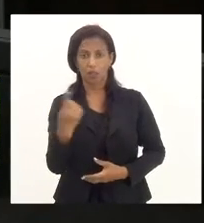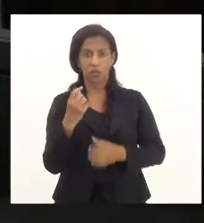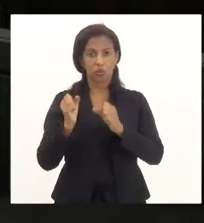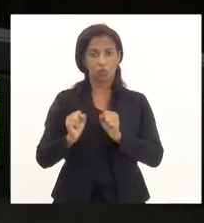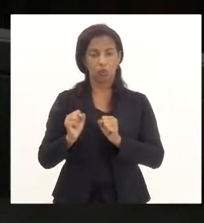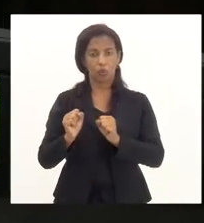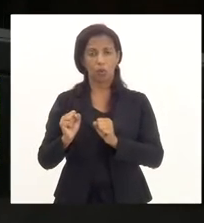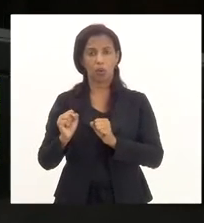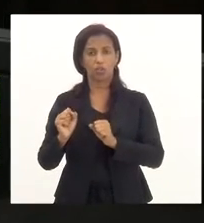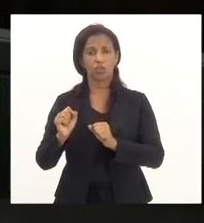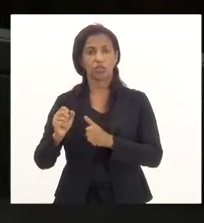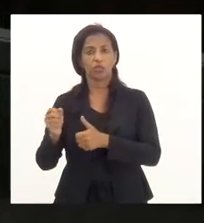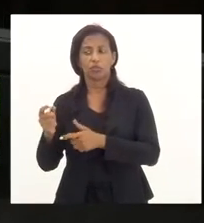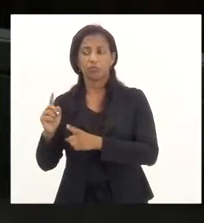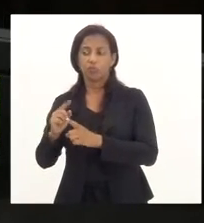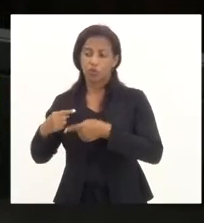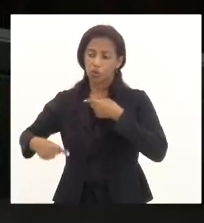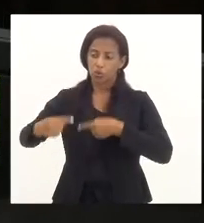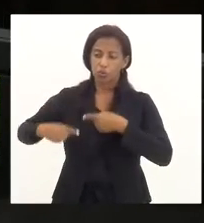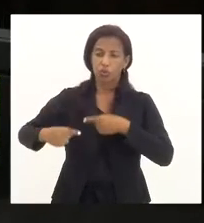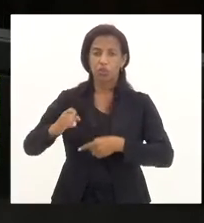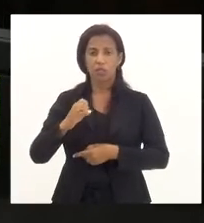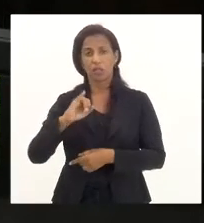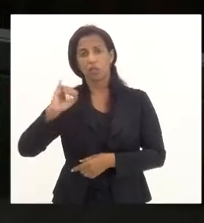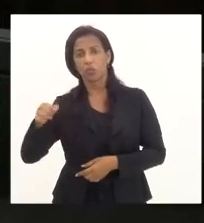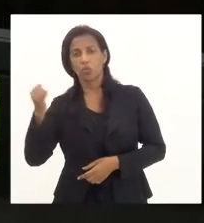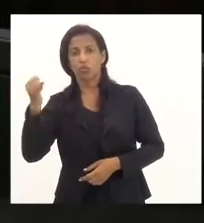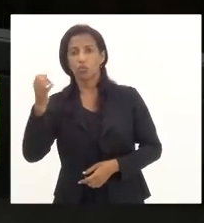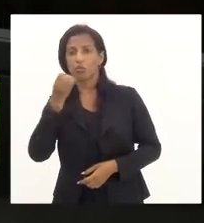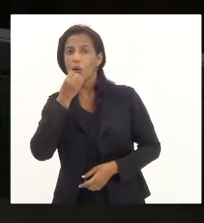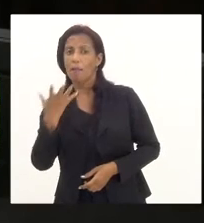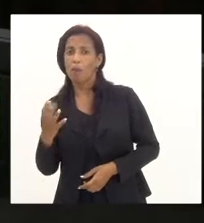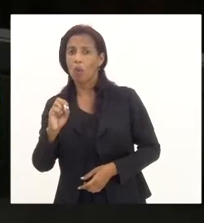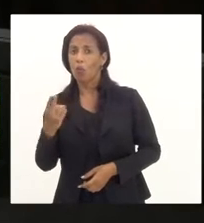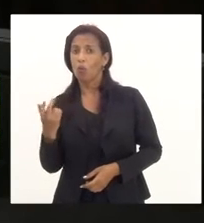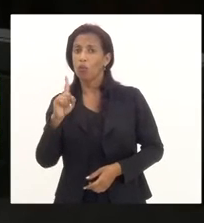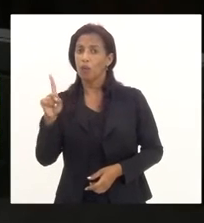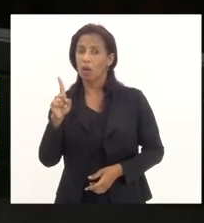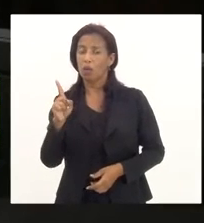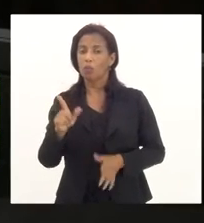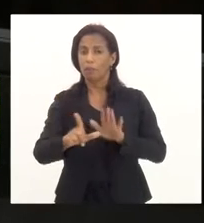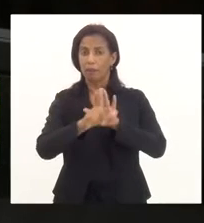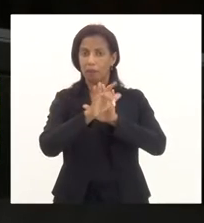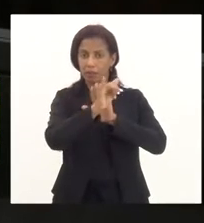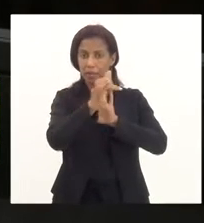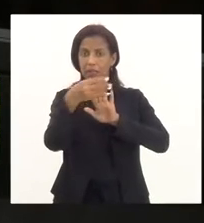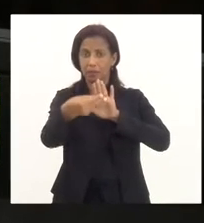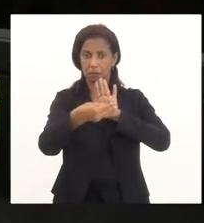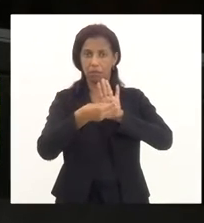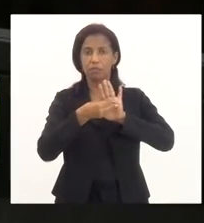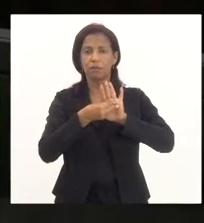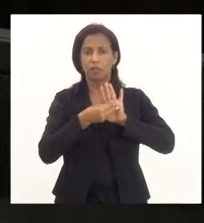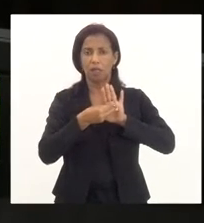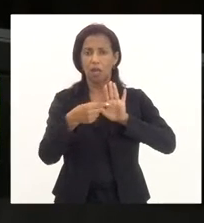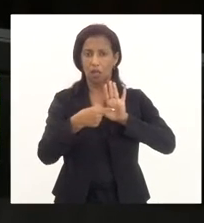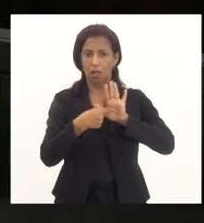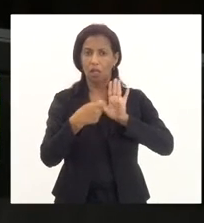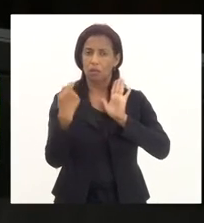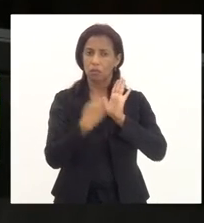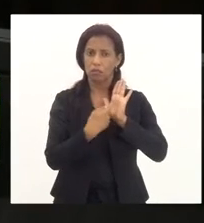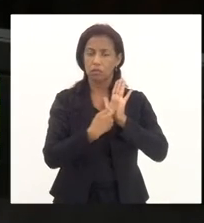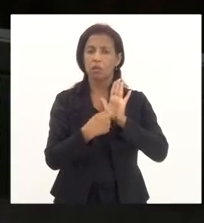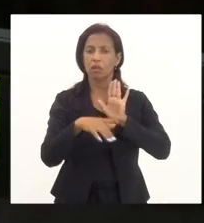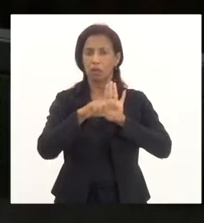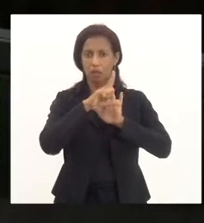discutir se os juros são bons ou não mas é uma outra discussão não que está na lei e ali segue Rita literalmente o que Foi estabelecido